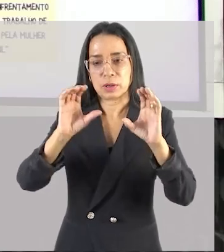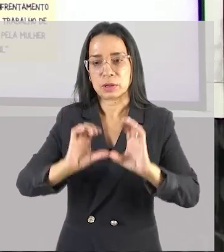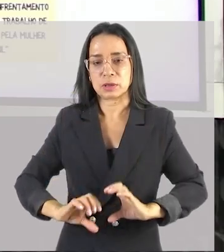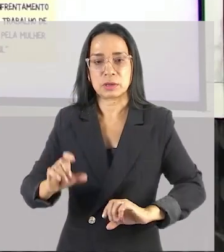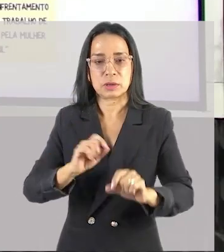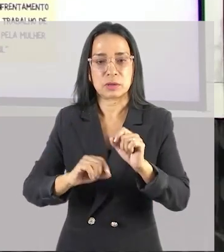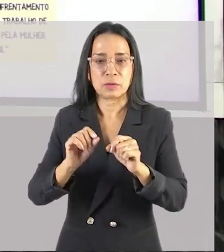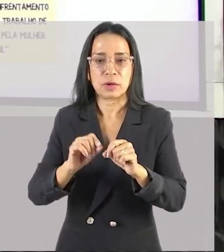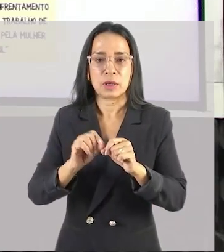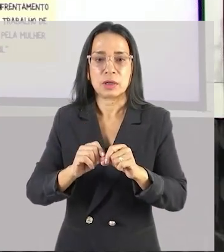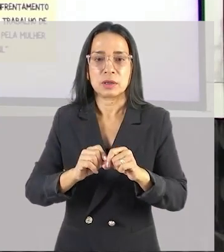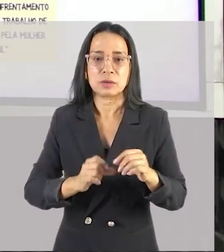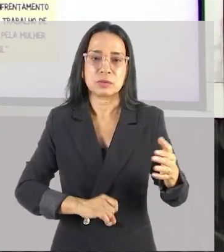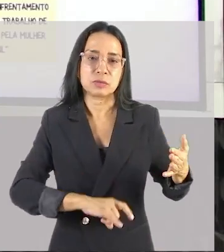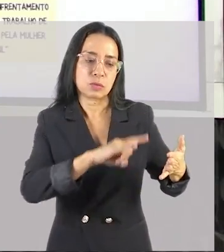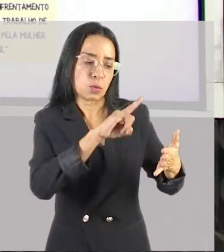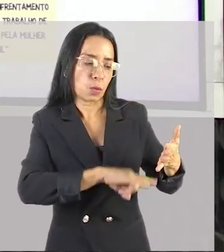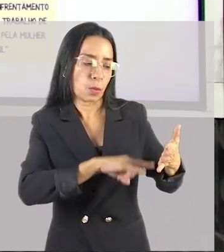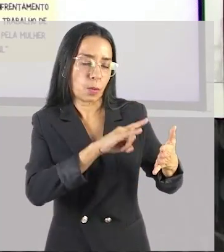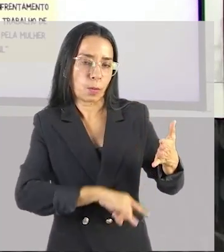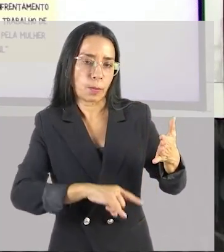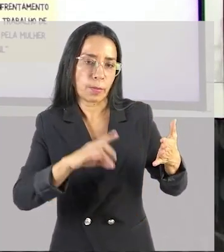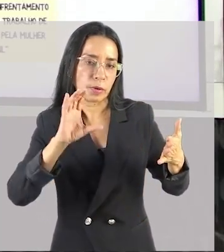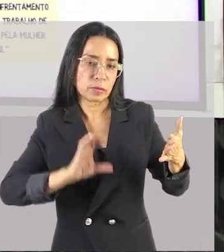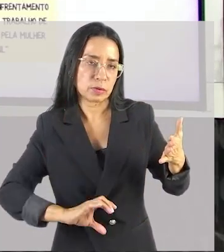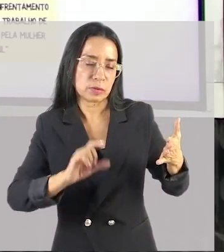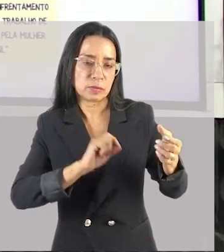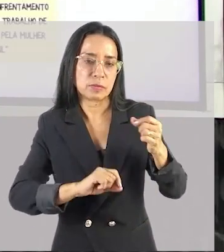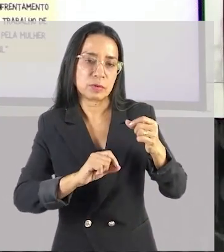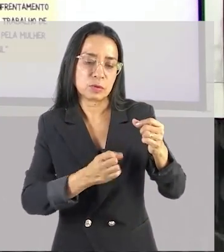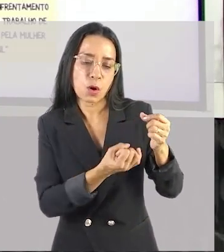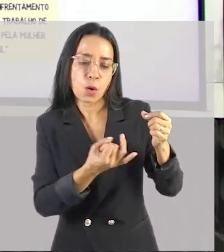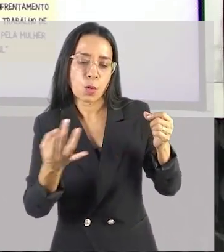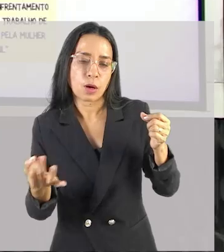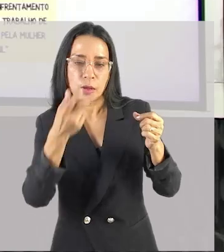registro civil, da quantidade de pessoas invisíveis. Olha como é um ano